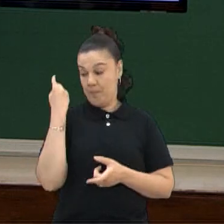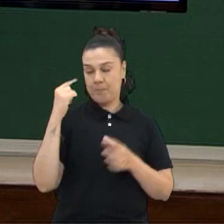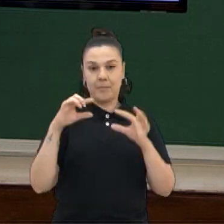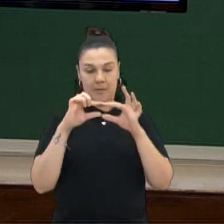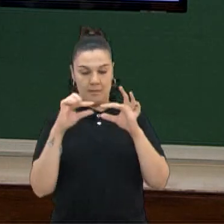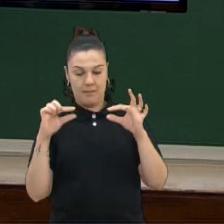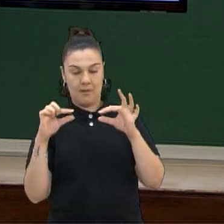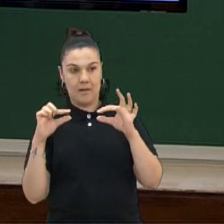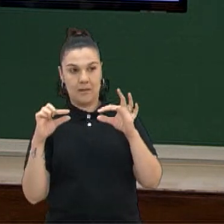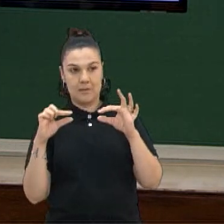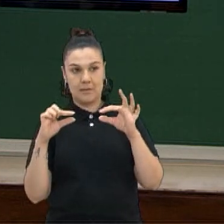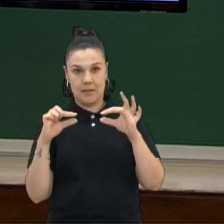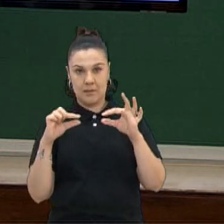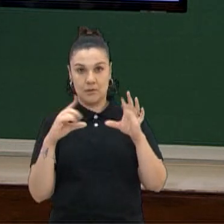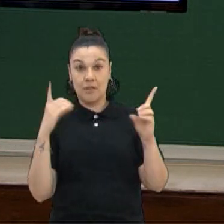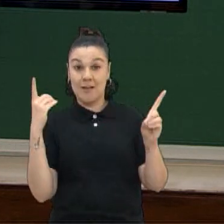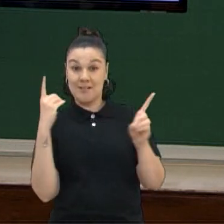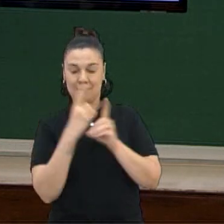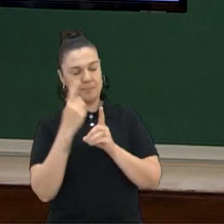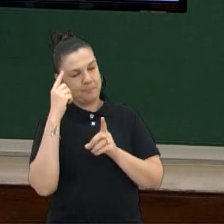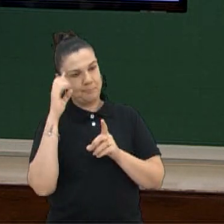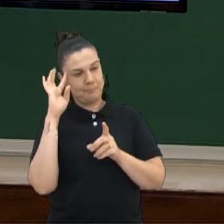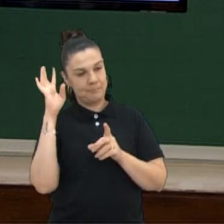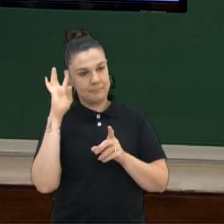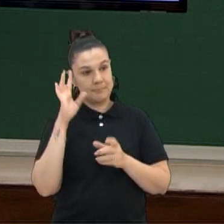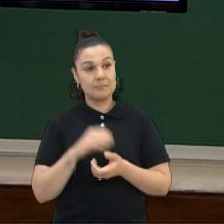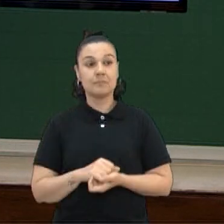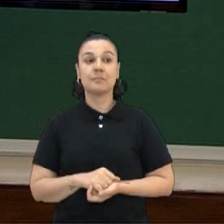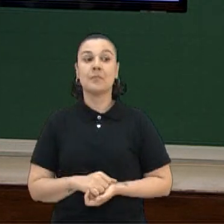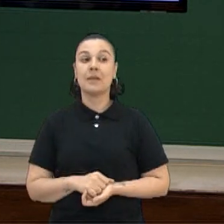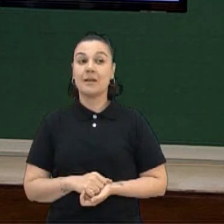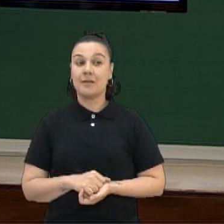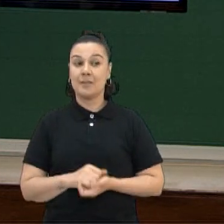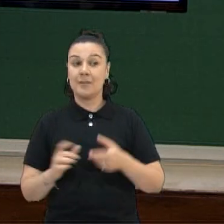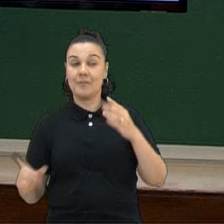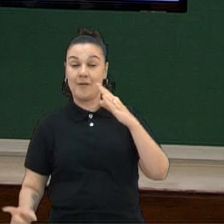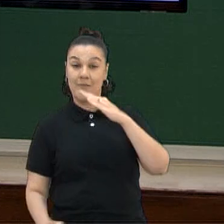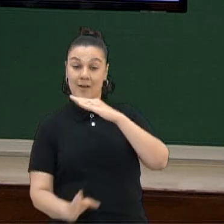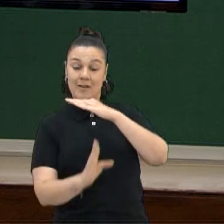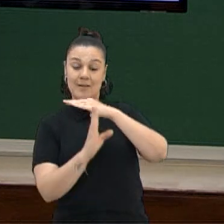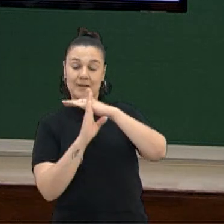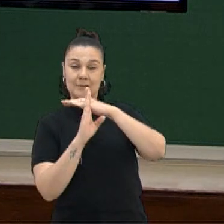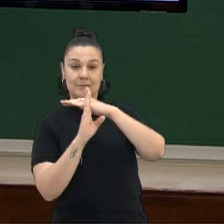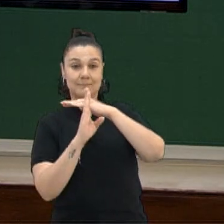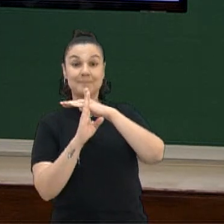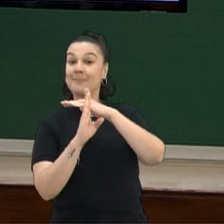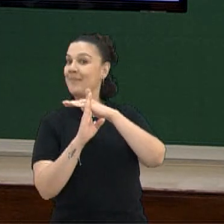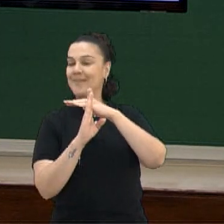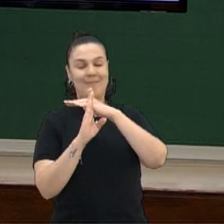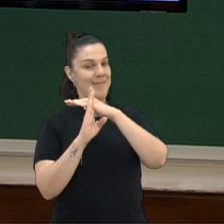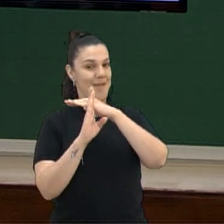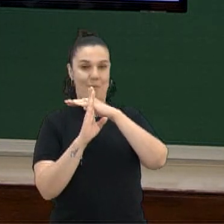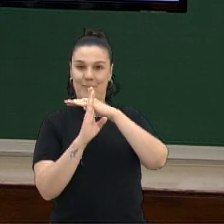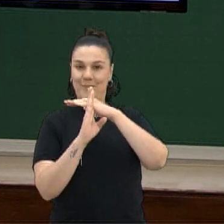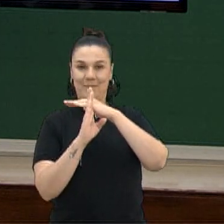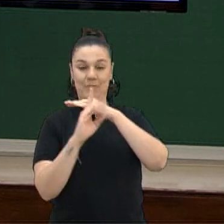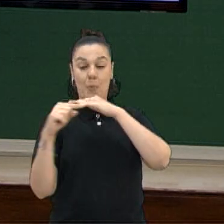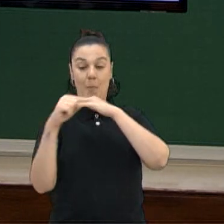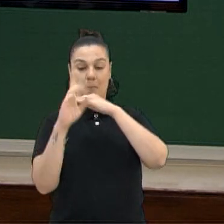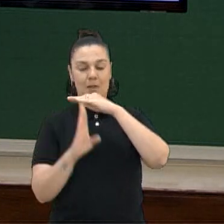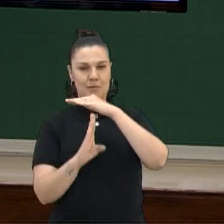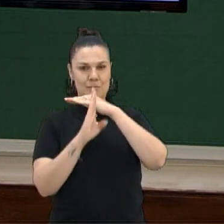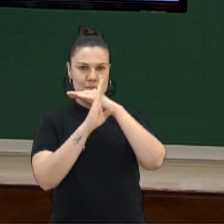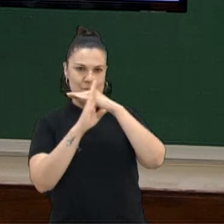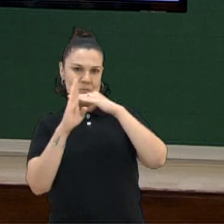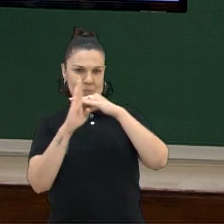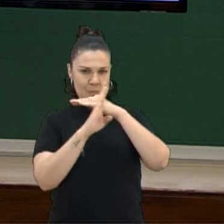com o hidrogênio. A gente acha, né, quando faz esse compartilhamento, que os elétrons estão no meio, mas não. Os elétrons